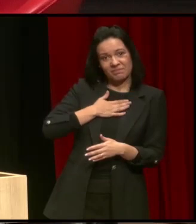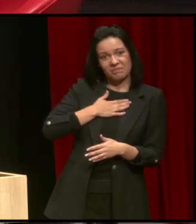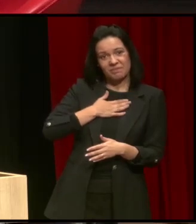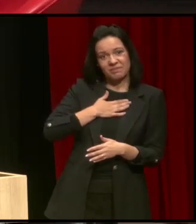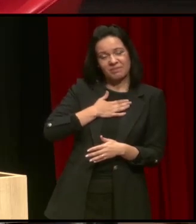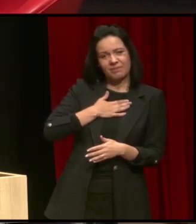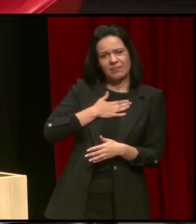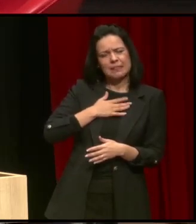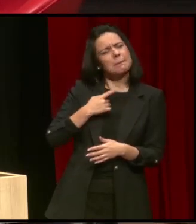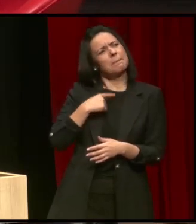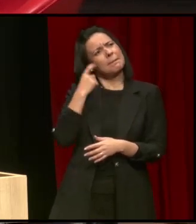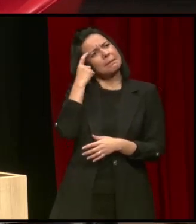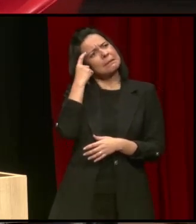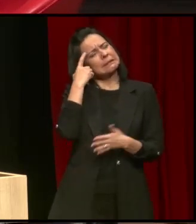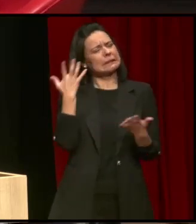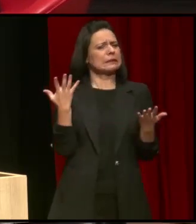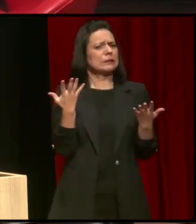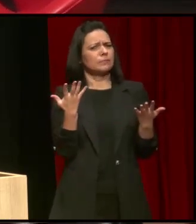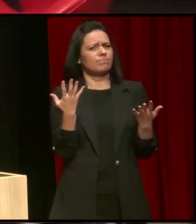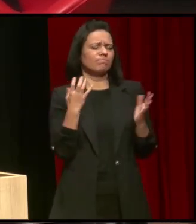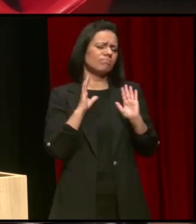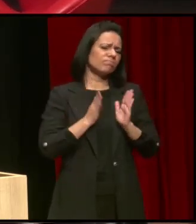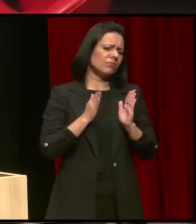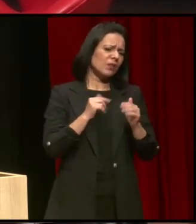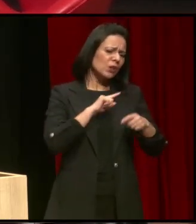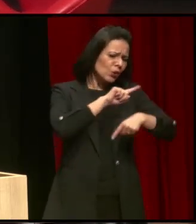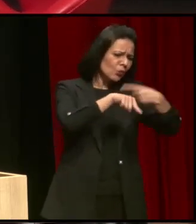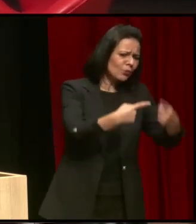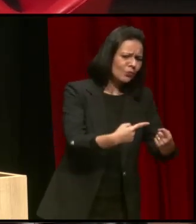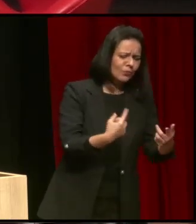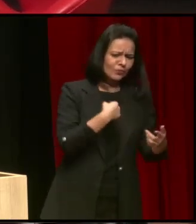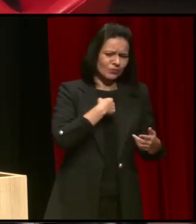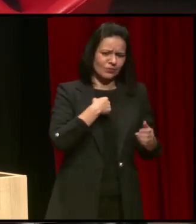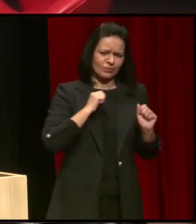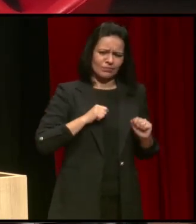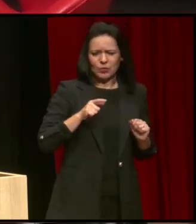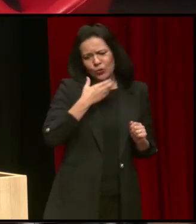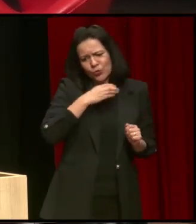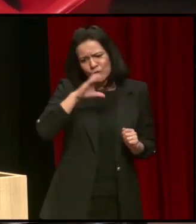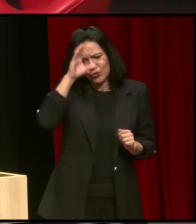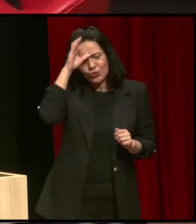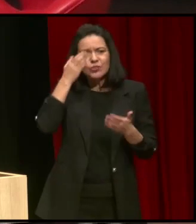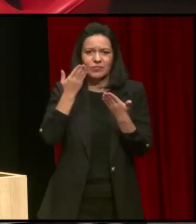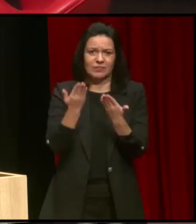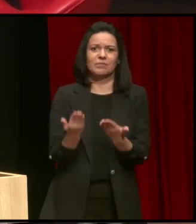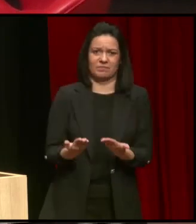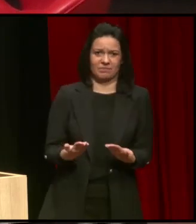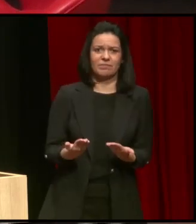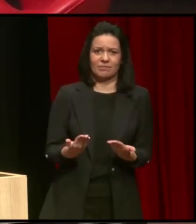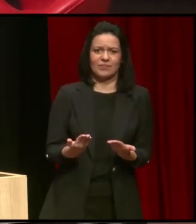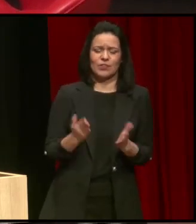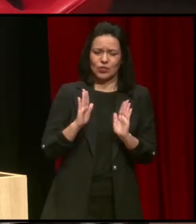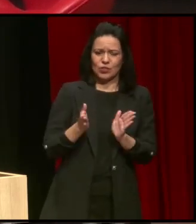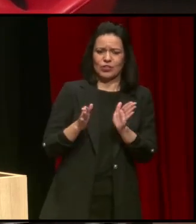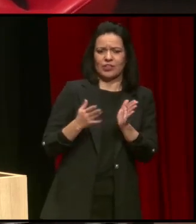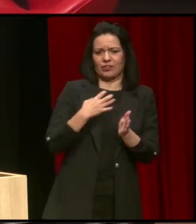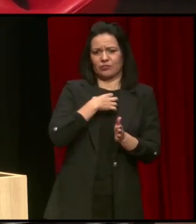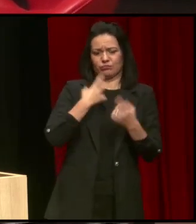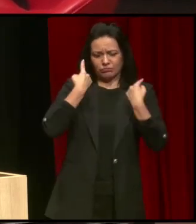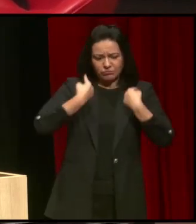me pensei nisso até quando eu comecei a trabalhar. Falei, bah, eu tinha um tio. Tinha um tio que tinha deficiência